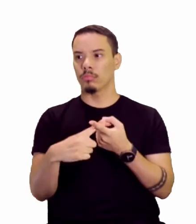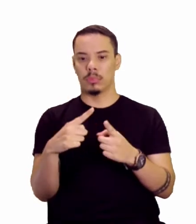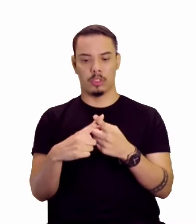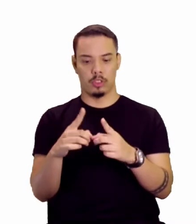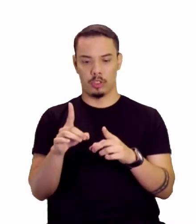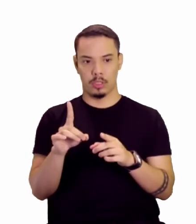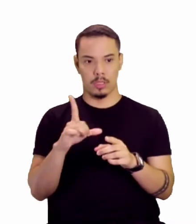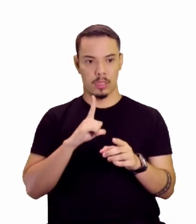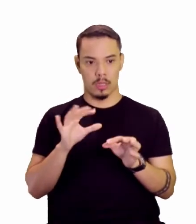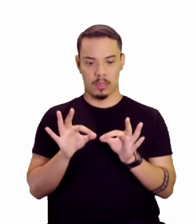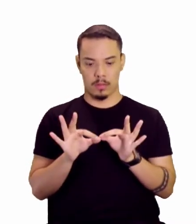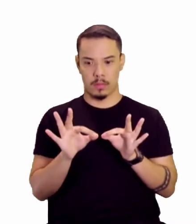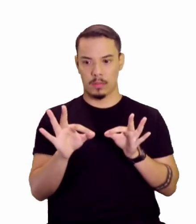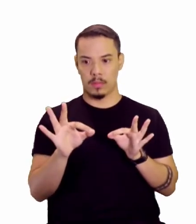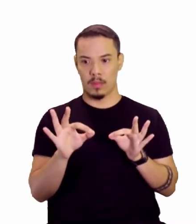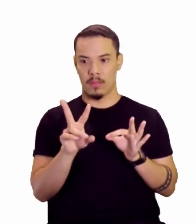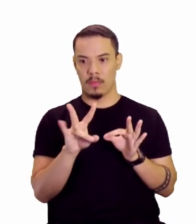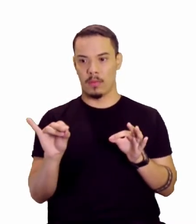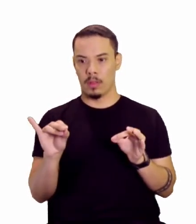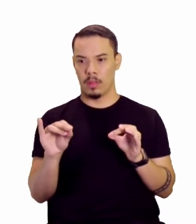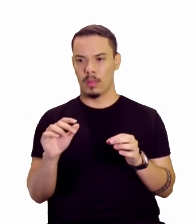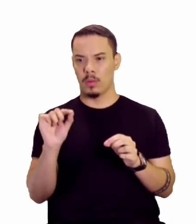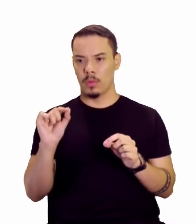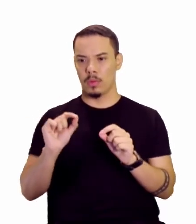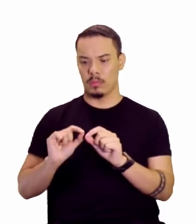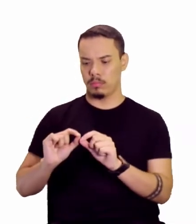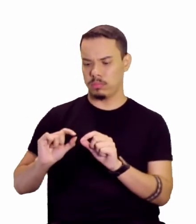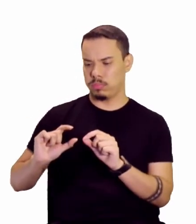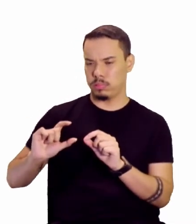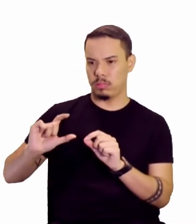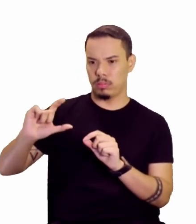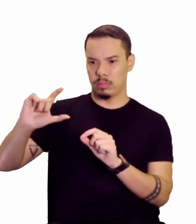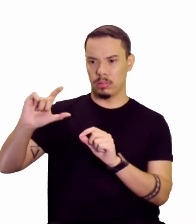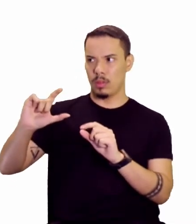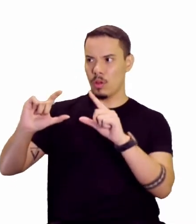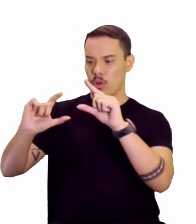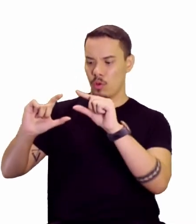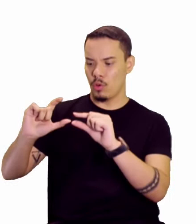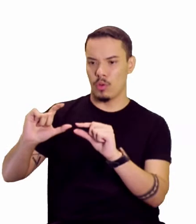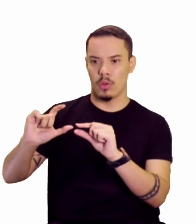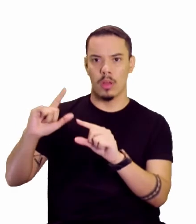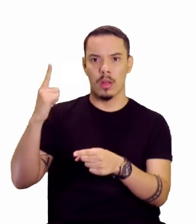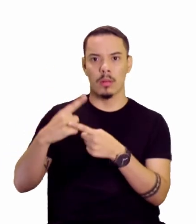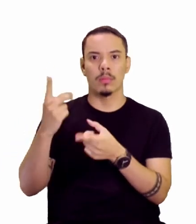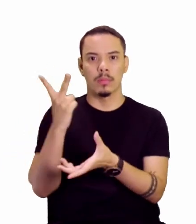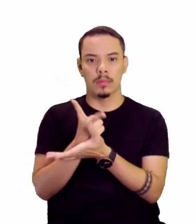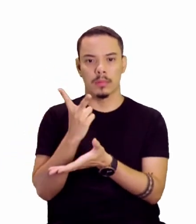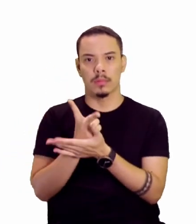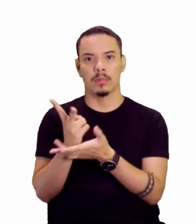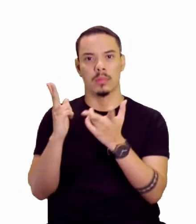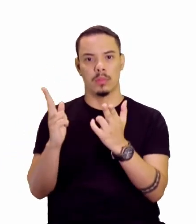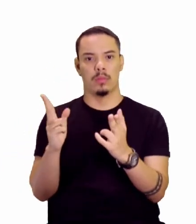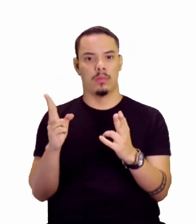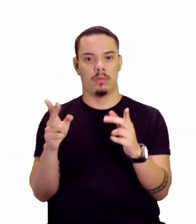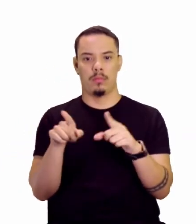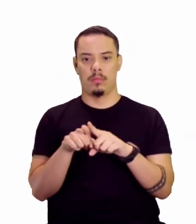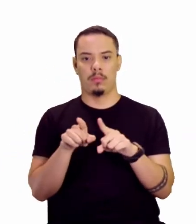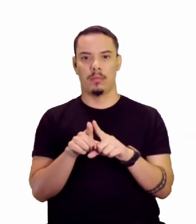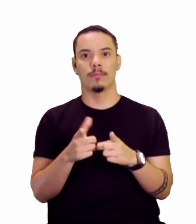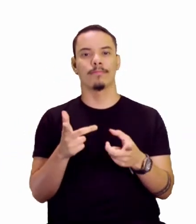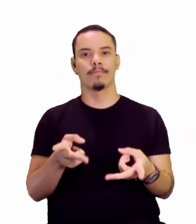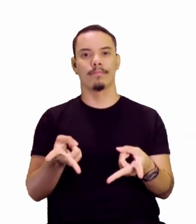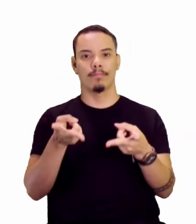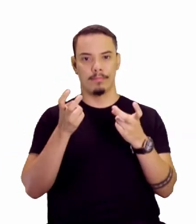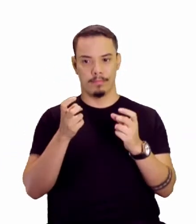está aumentando com o passar do tempo. Essas gotas caindo no intervalo sempre igual,